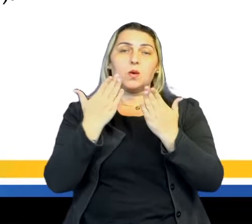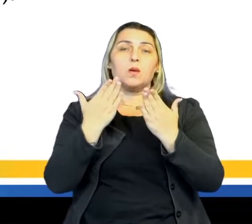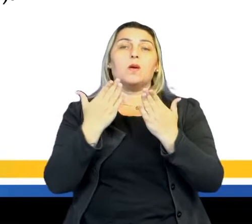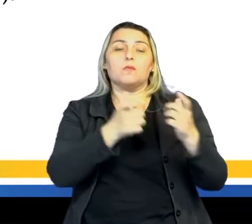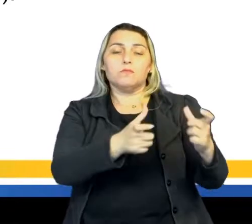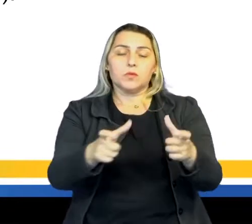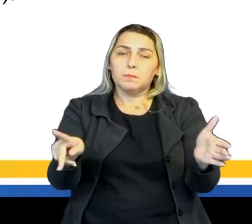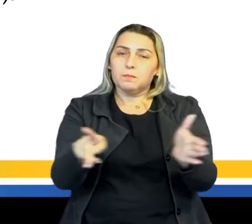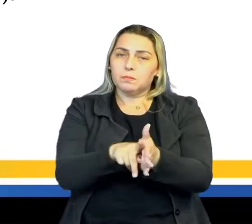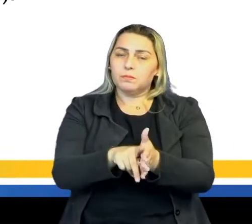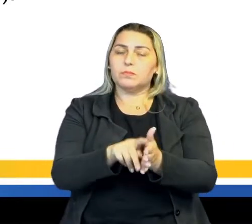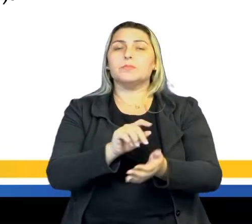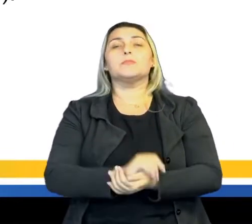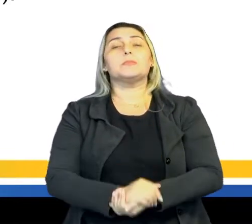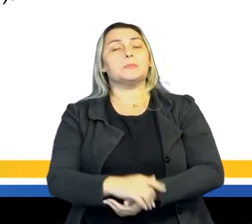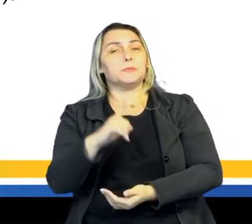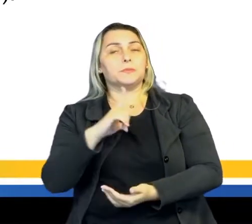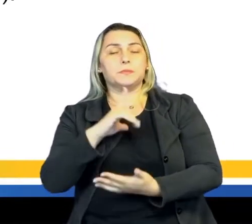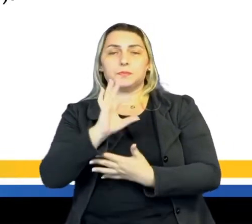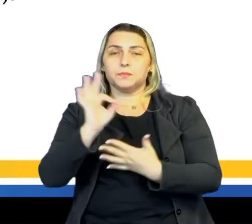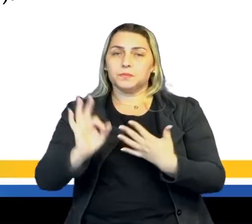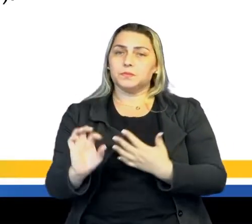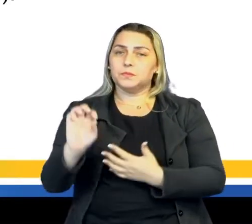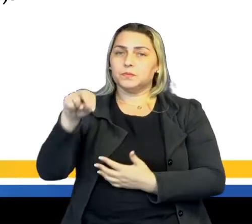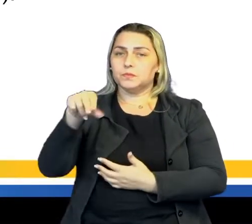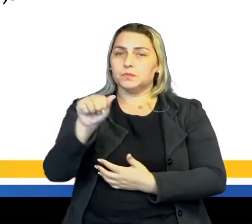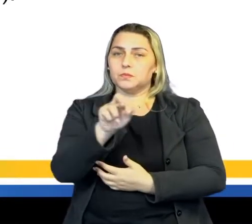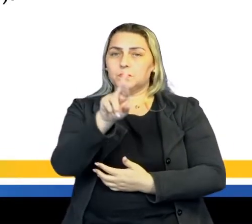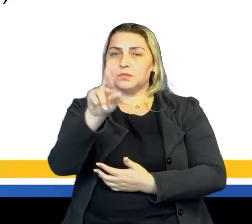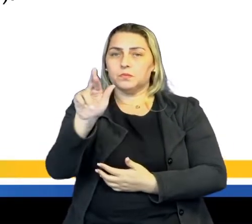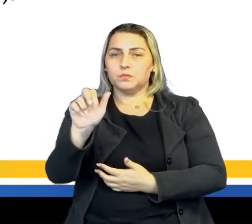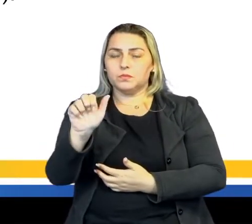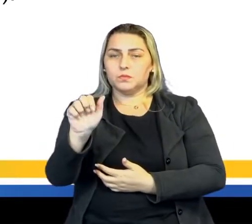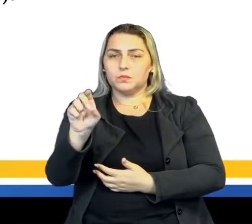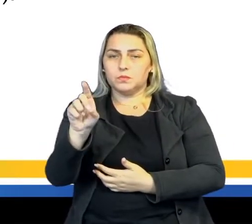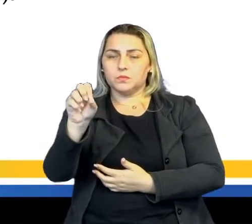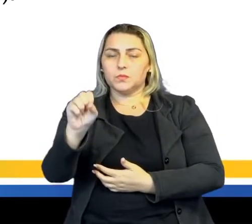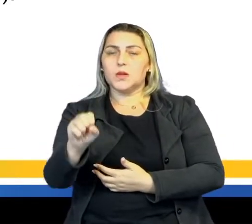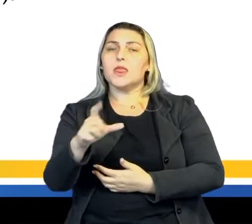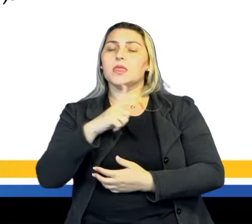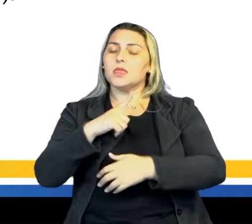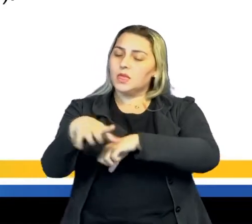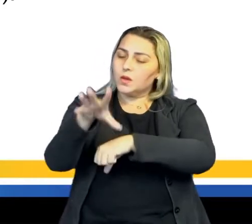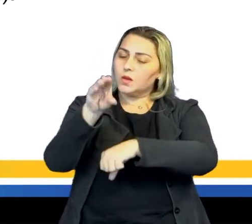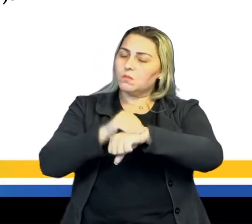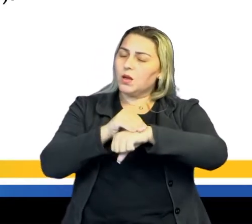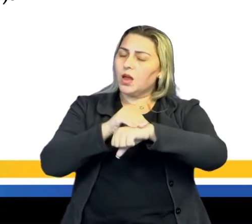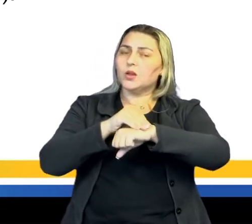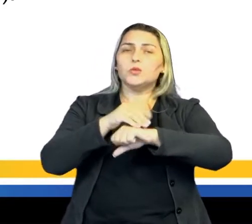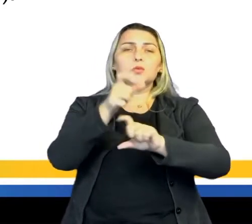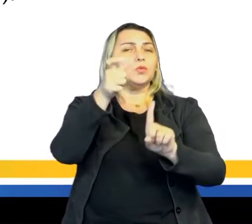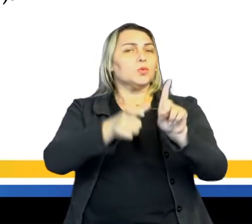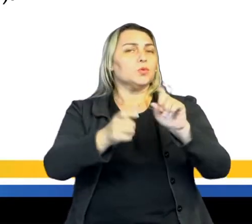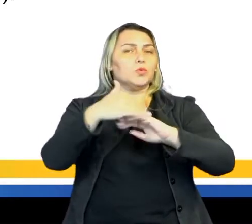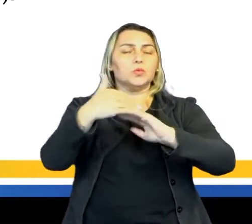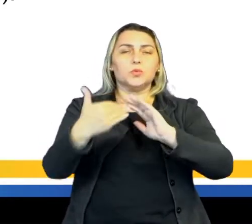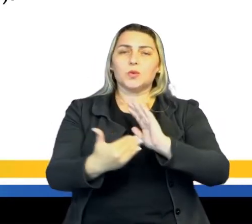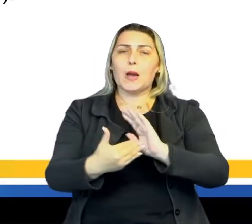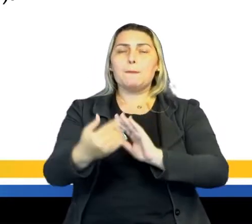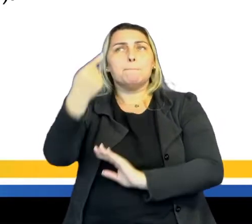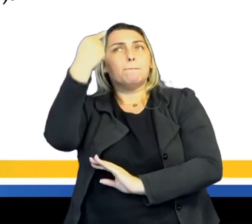psicológico. Temos o elemento narrador, que tem conhecimento total dos personagens,